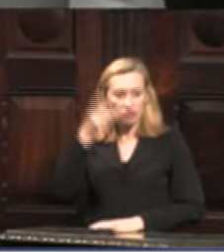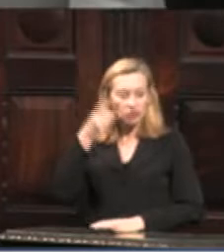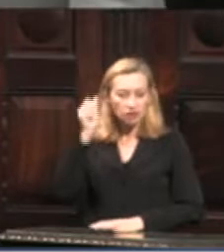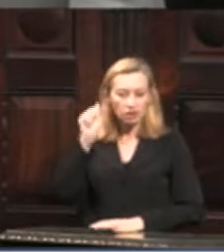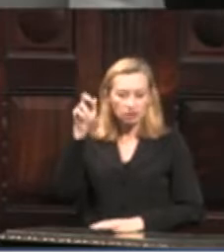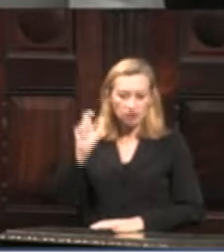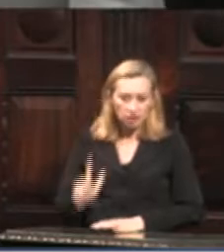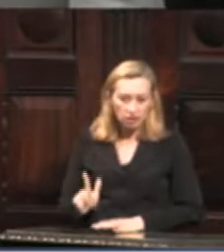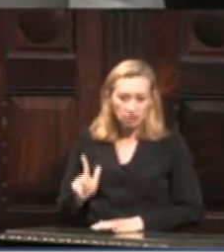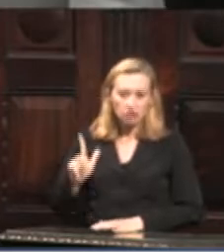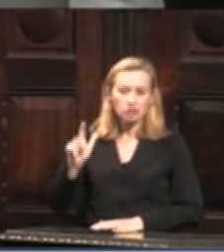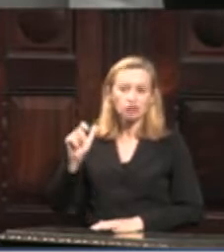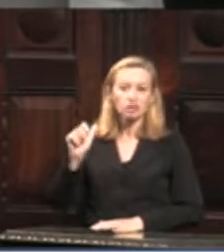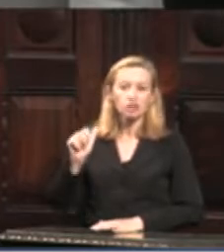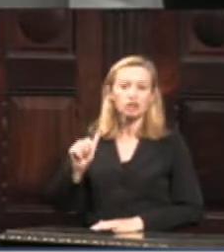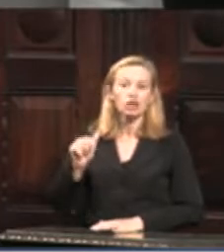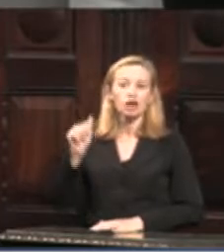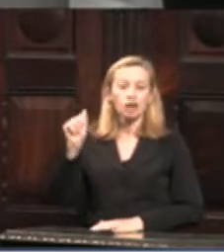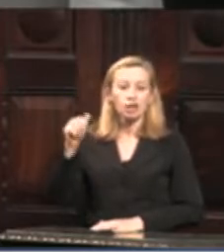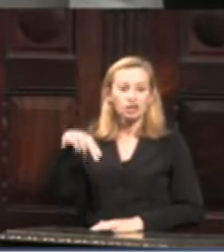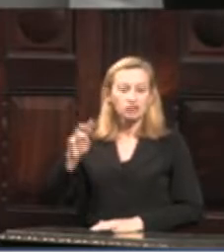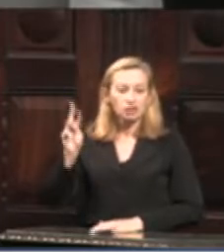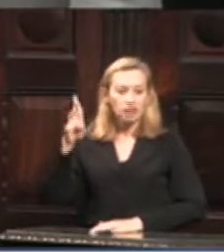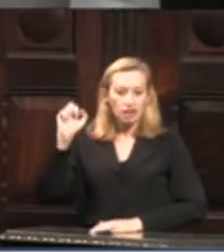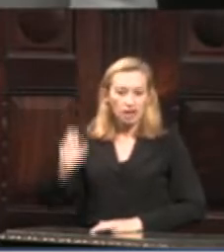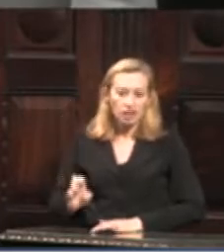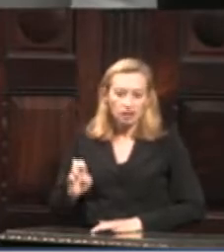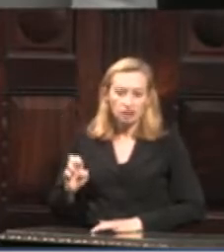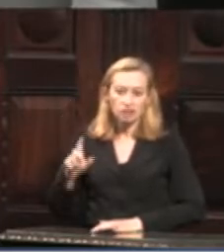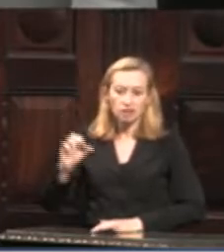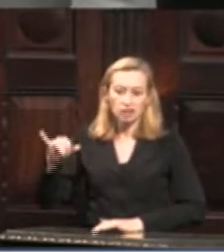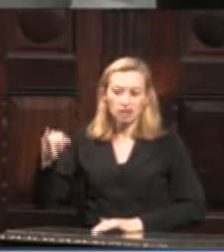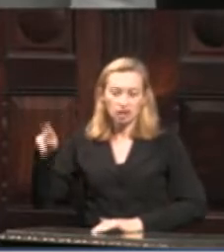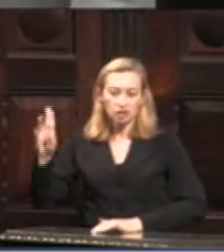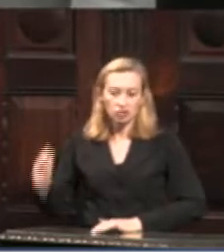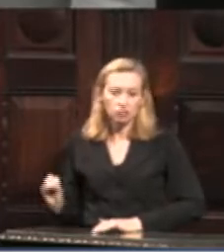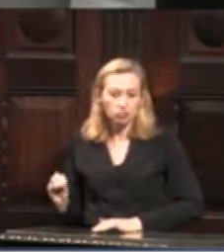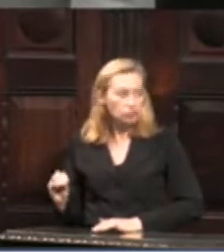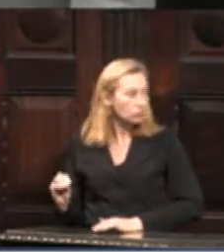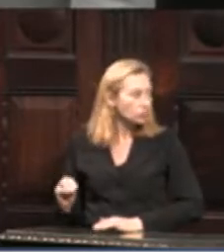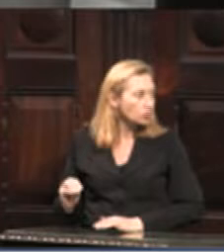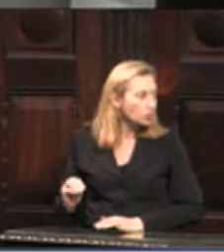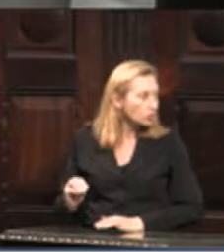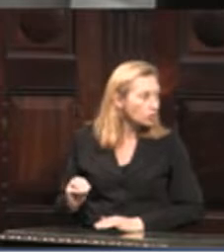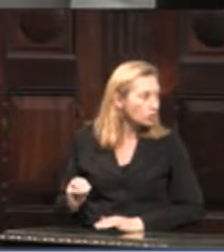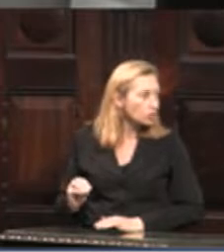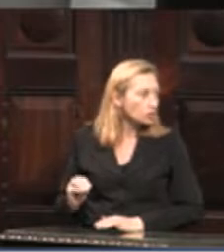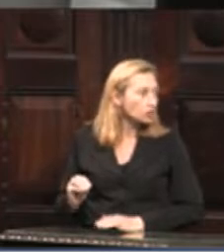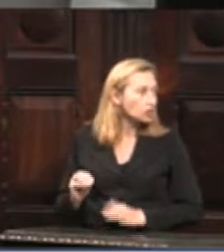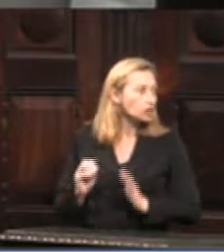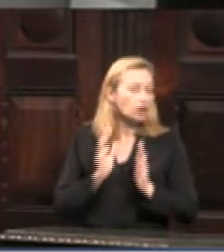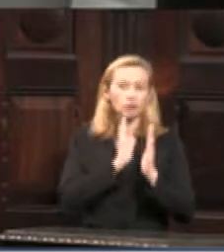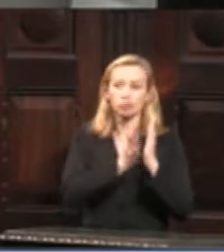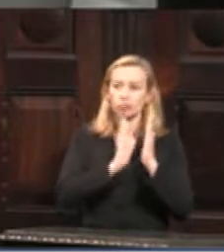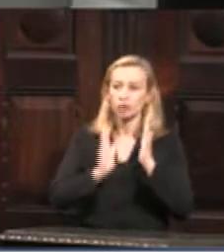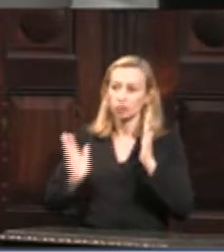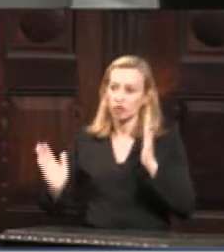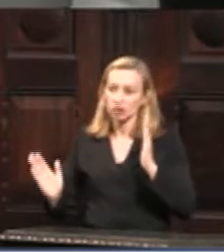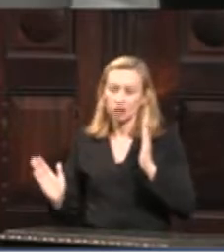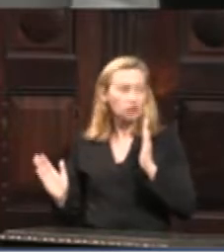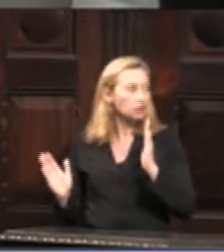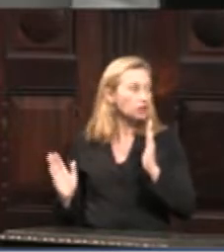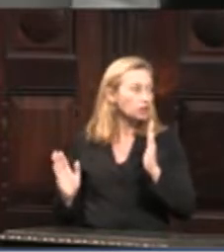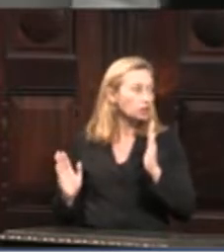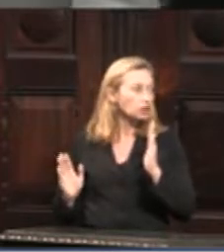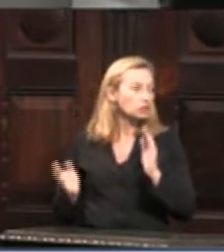André Lazzaroni e André Ceciliano. Expõe sobre a criação do Plano Estadual de Livro, Leitura, Literatura e Biblioteca, PELB, RJ, no